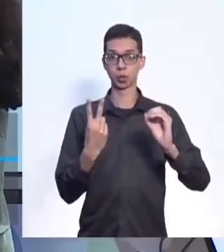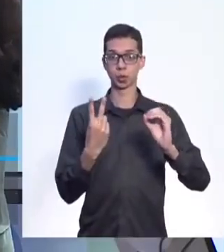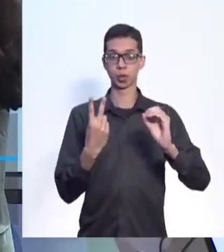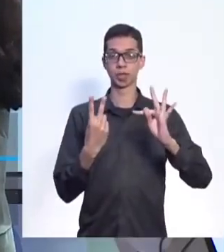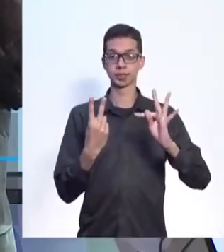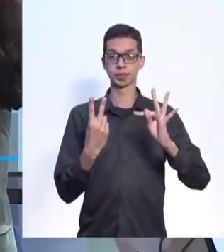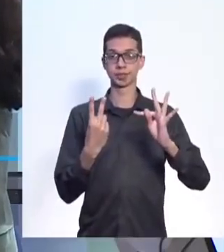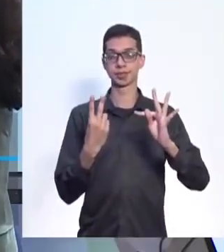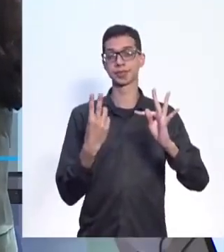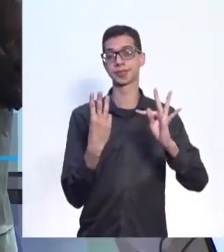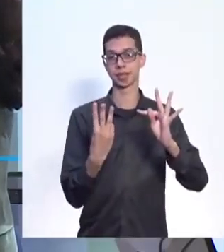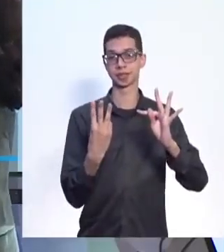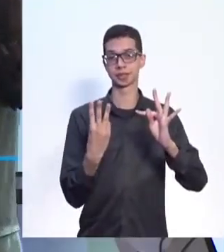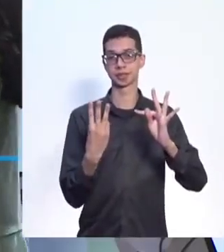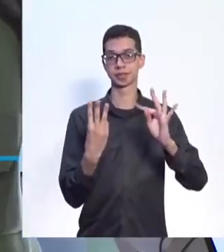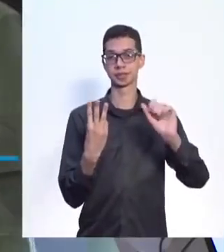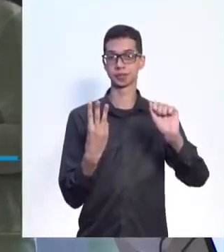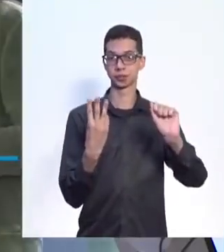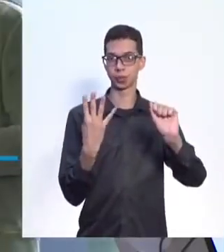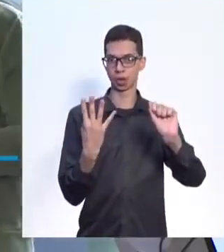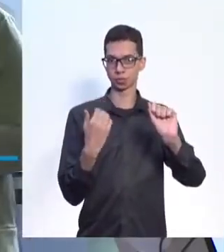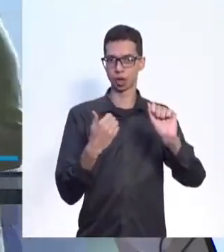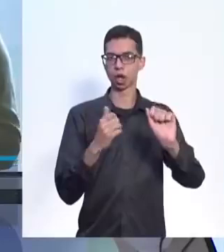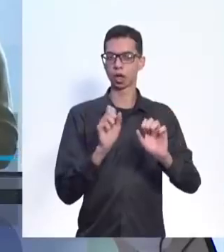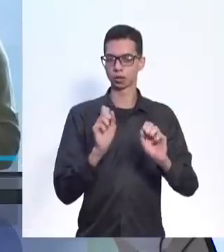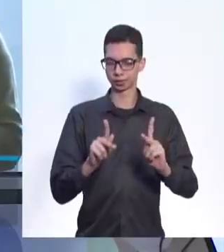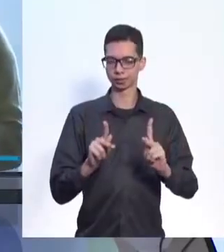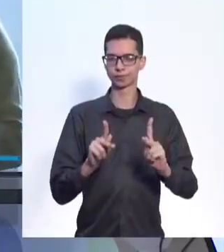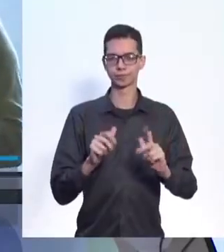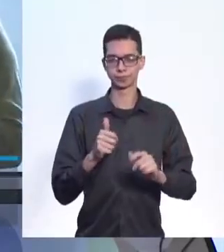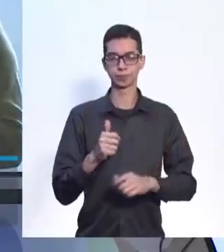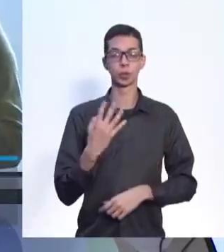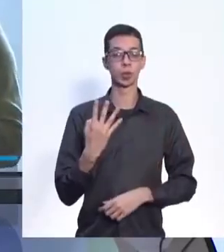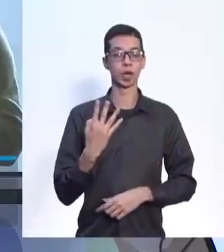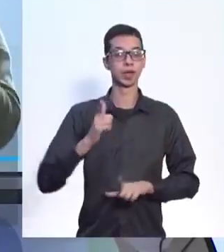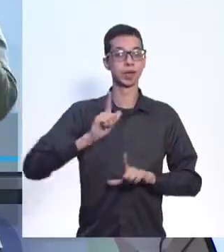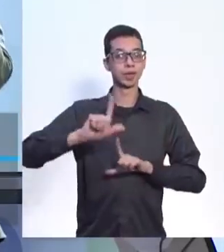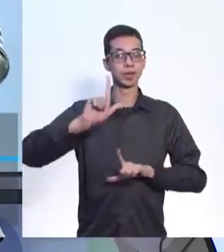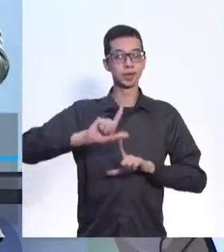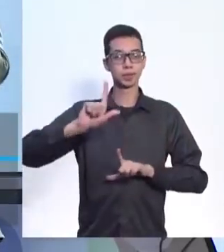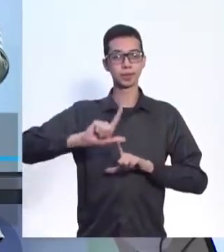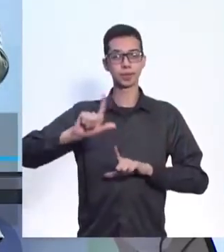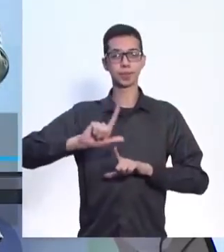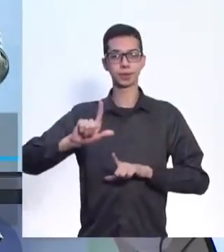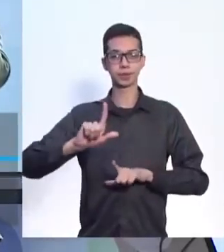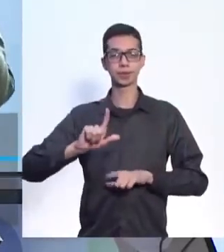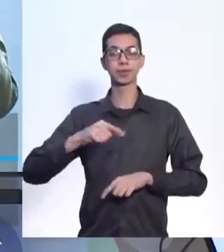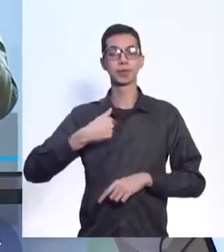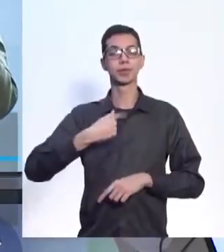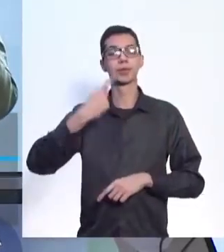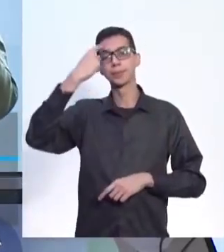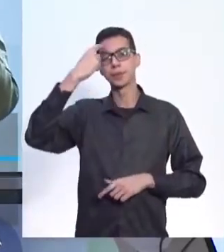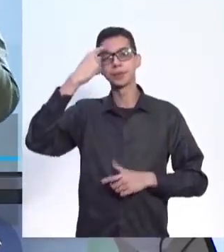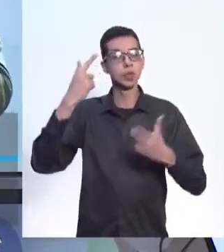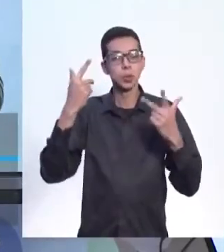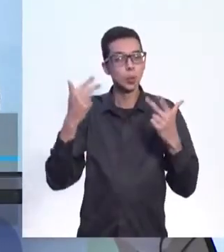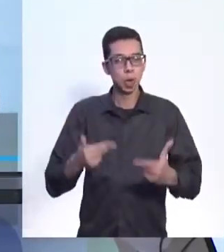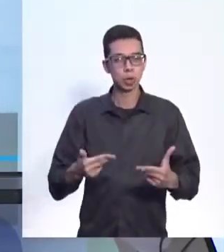letras. Ótimo. Então, eu vou começar a pensar do mesmo jeito,